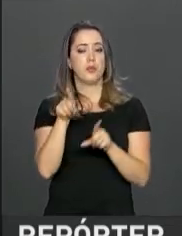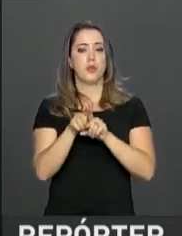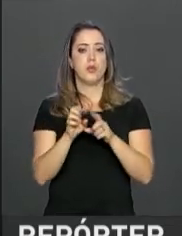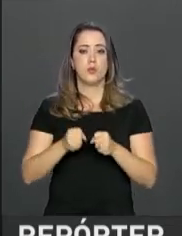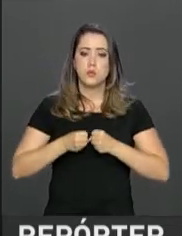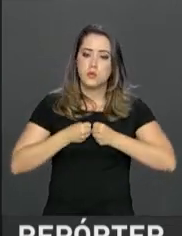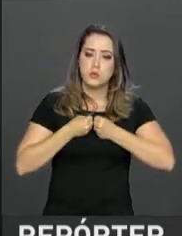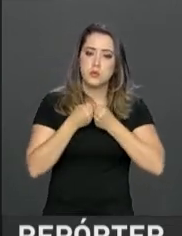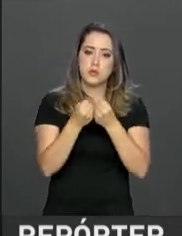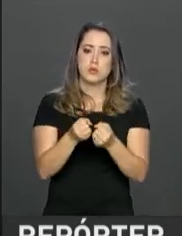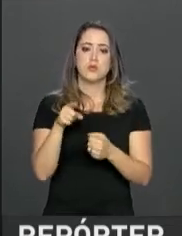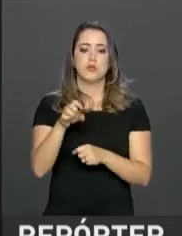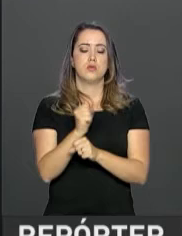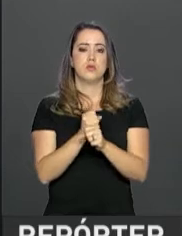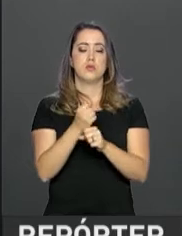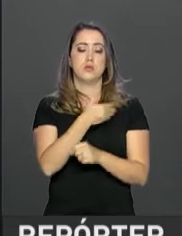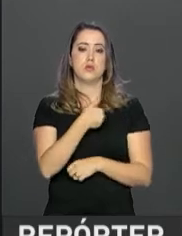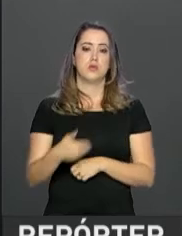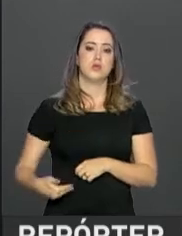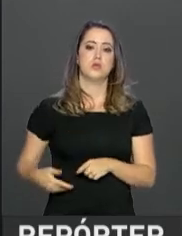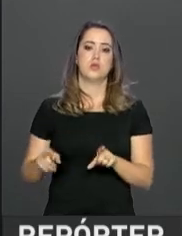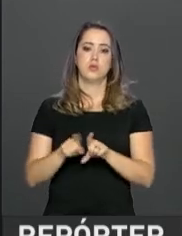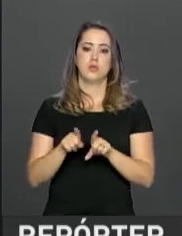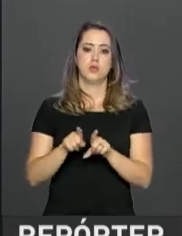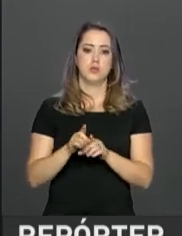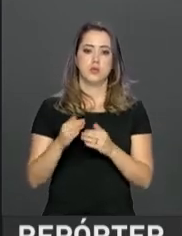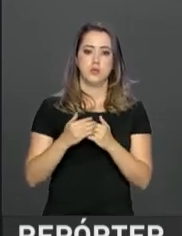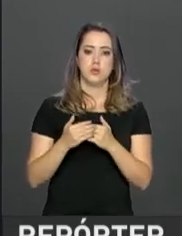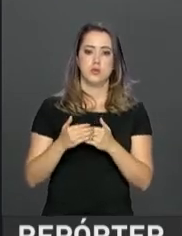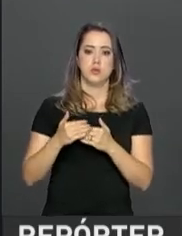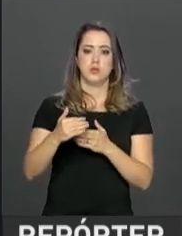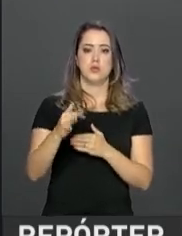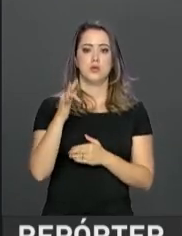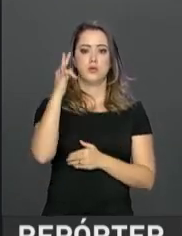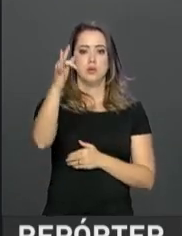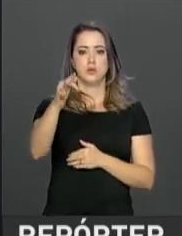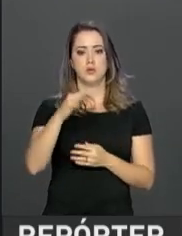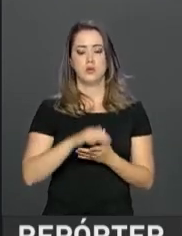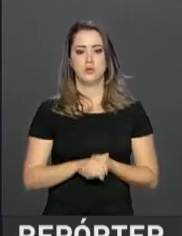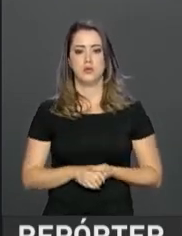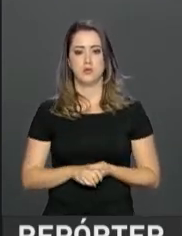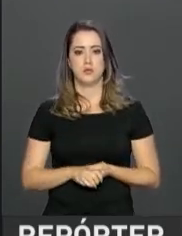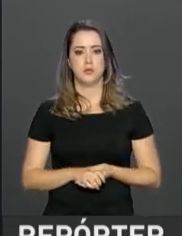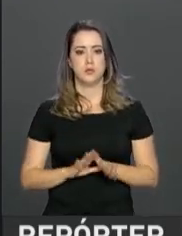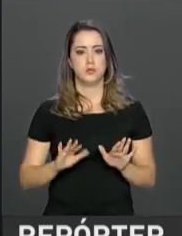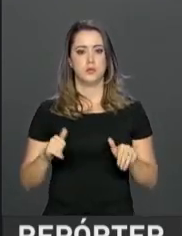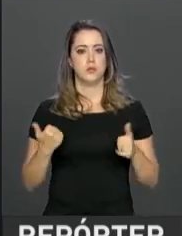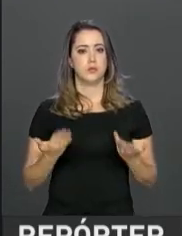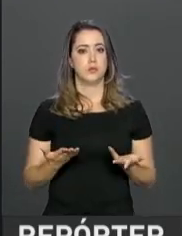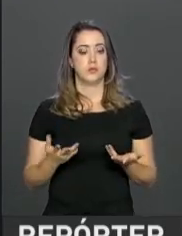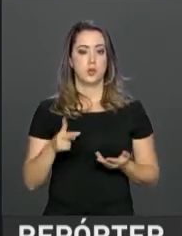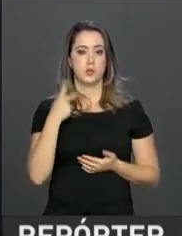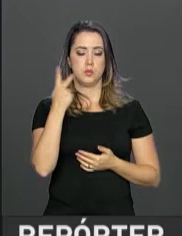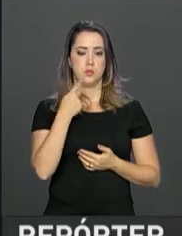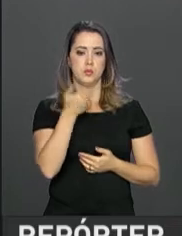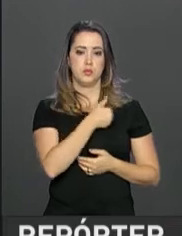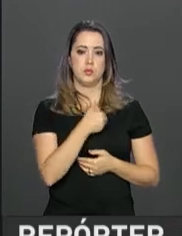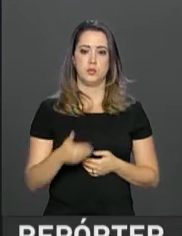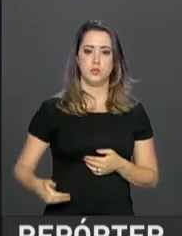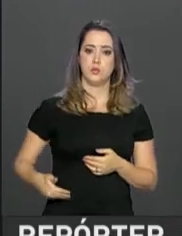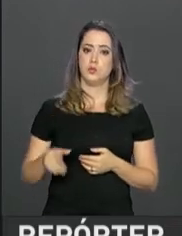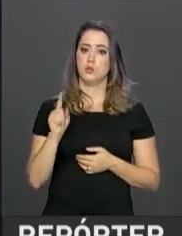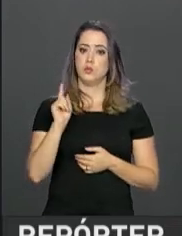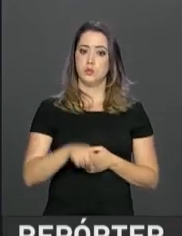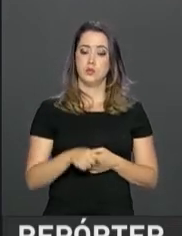não só desse governo mas também dos próximos governos por isso a política de governança pública